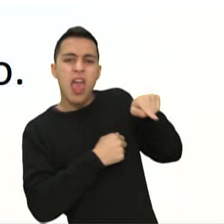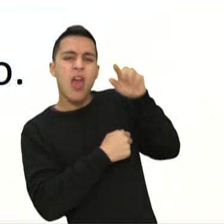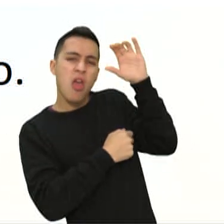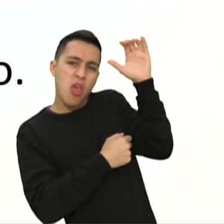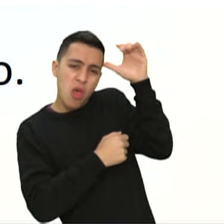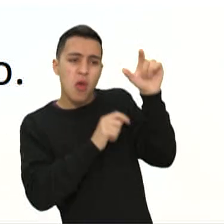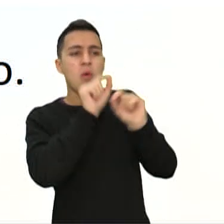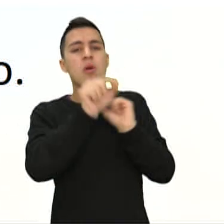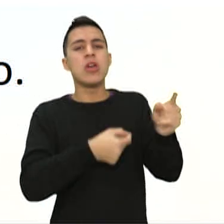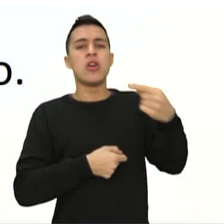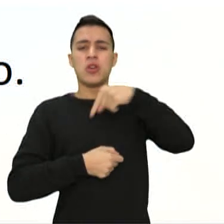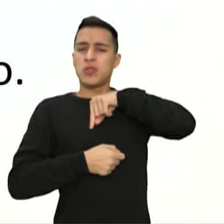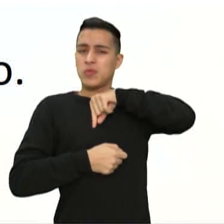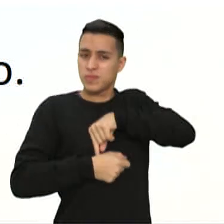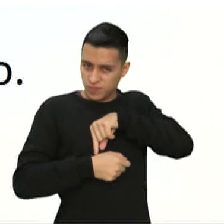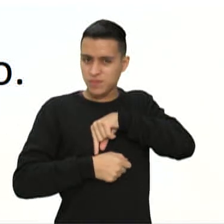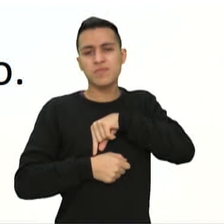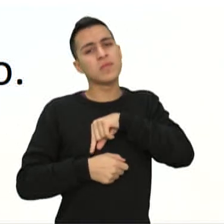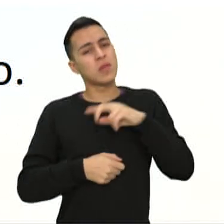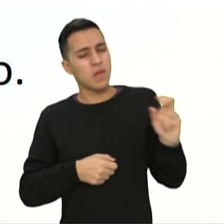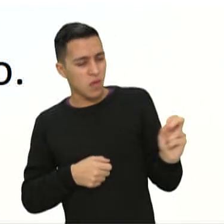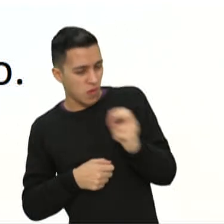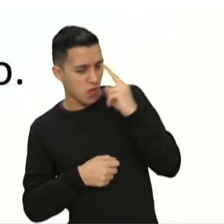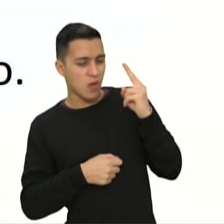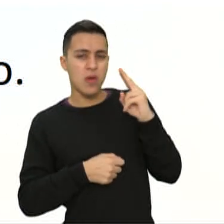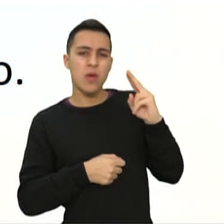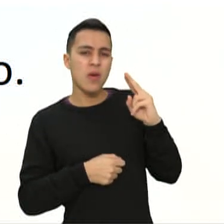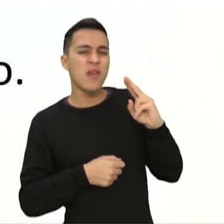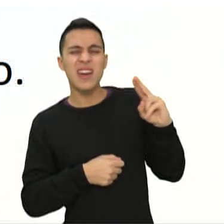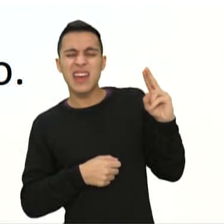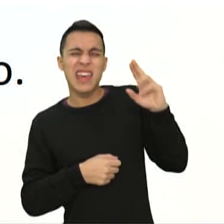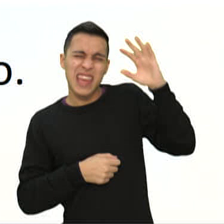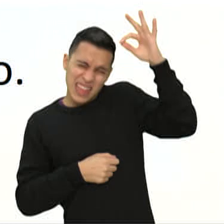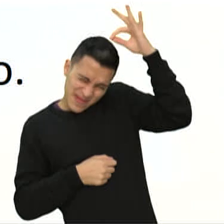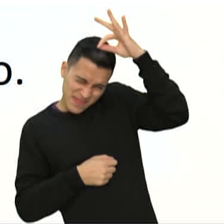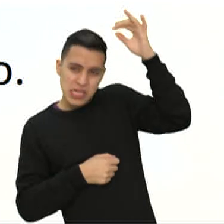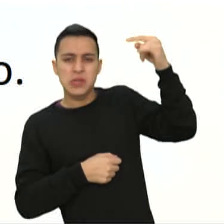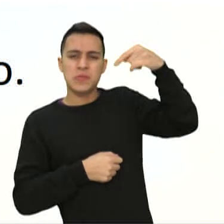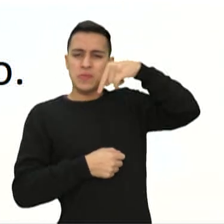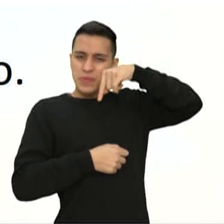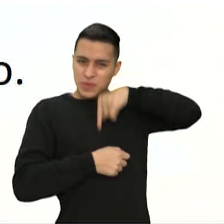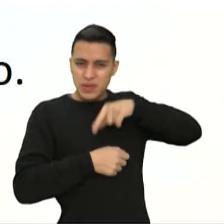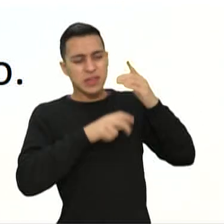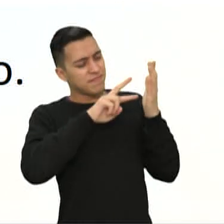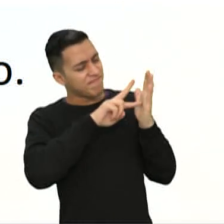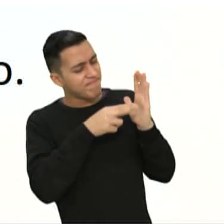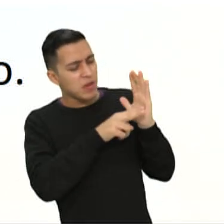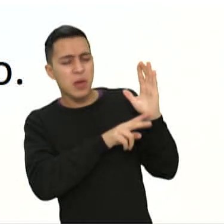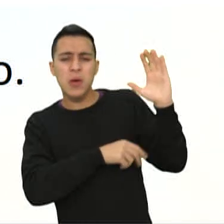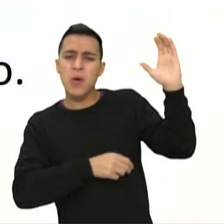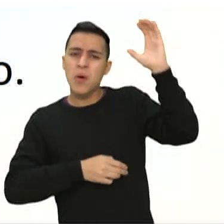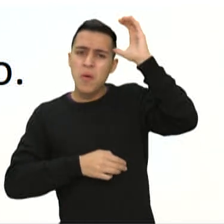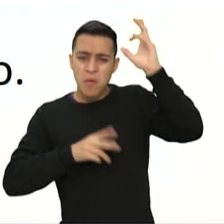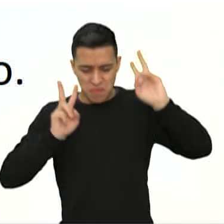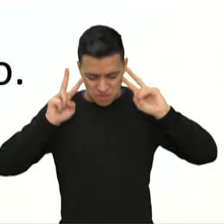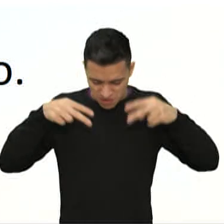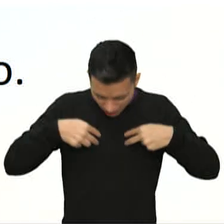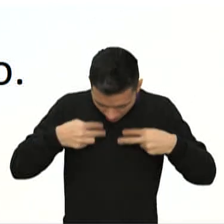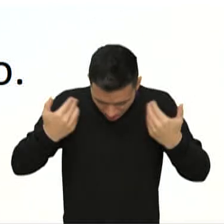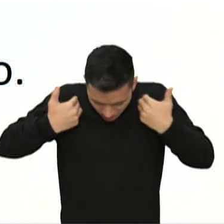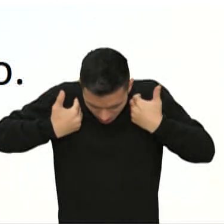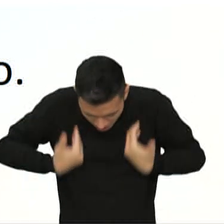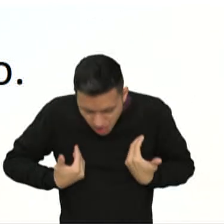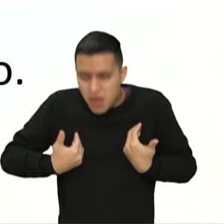consciência subjetiva, tá? Ou então o espírito subjetivo, que é essa consciência de você por você, né?